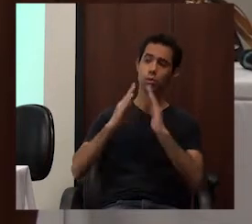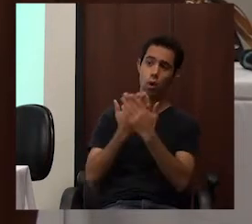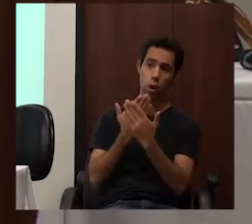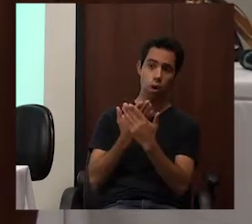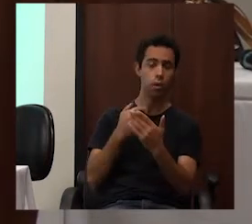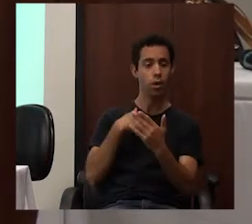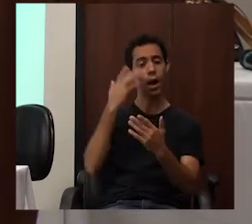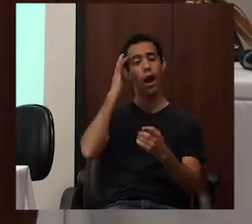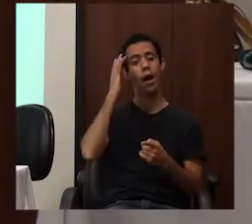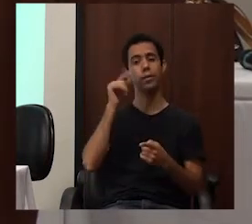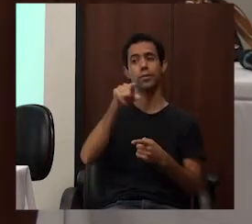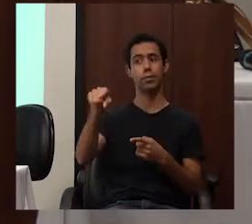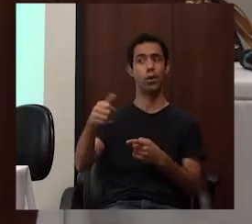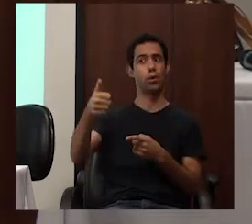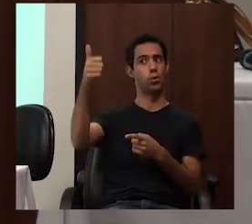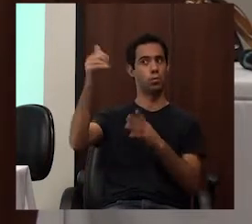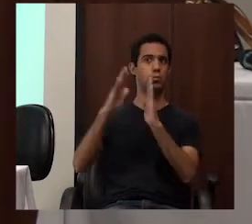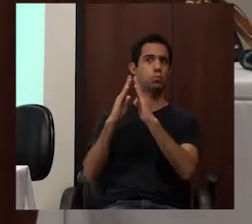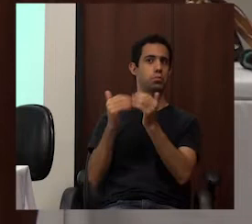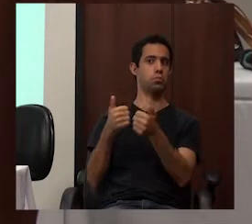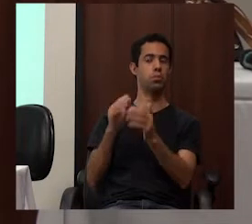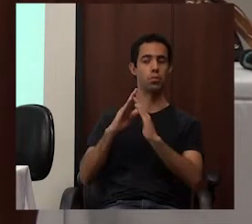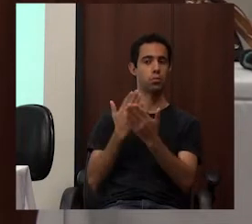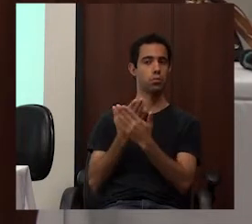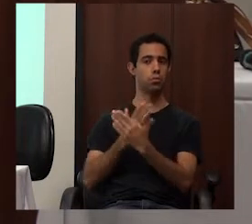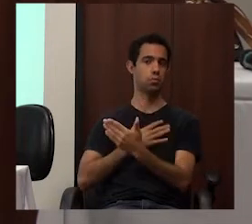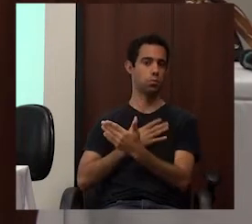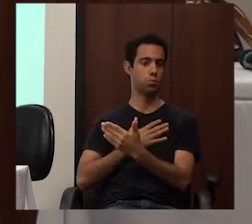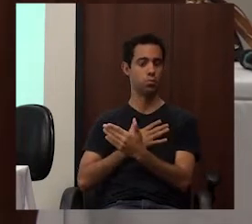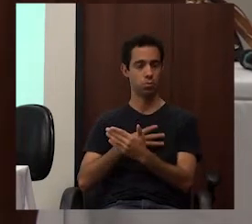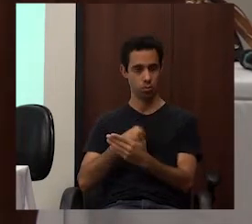pai acha que aquela é a melhor escola para o seu filho.